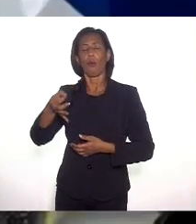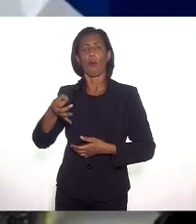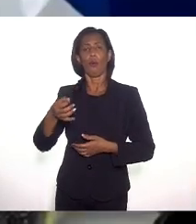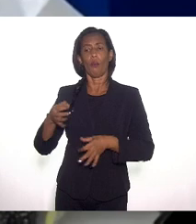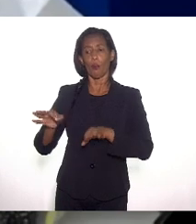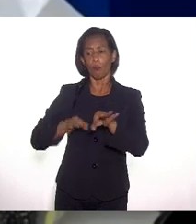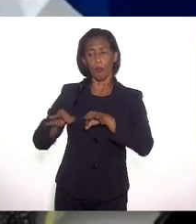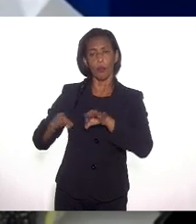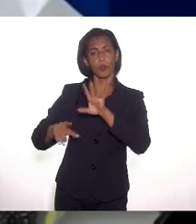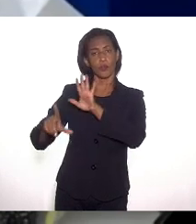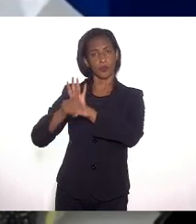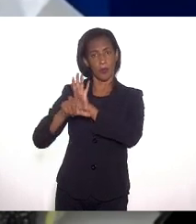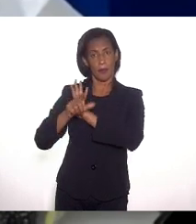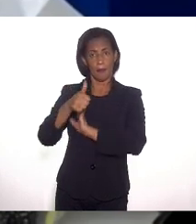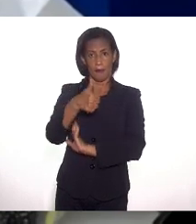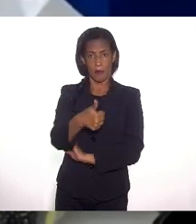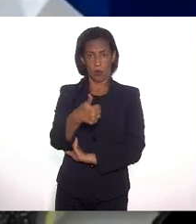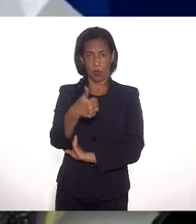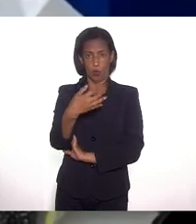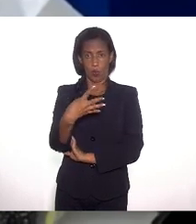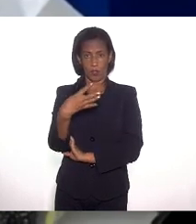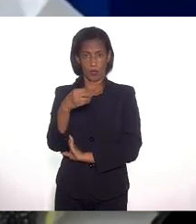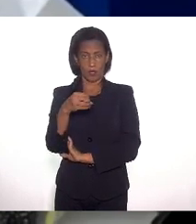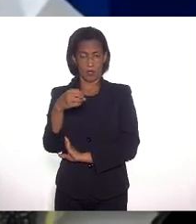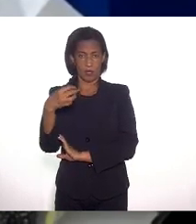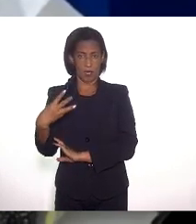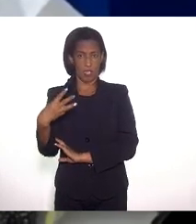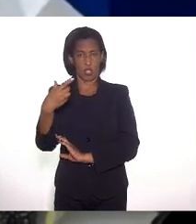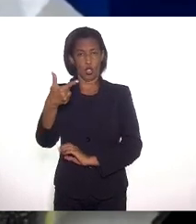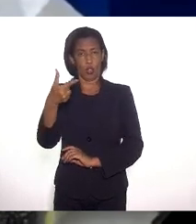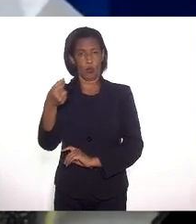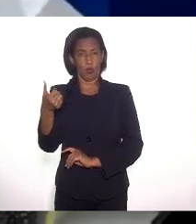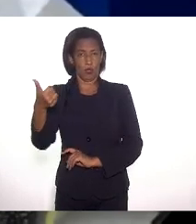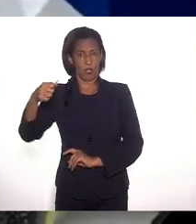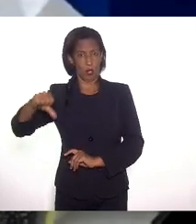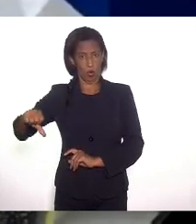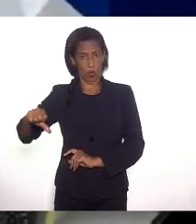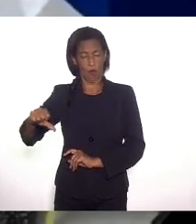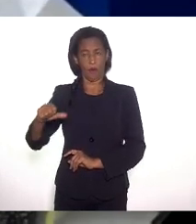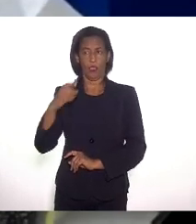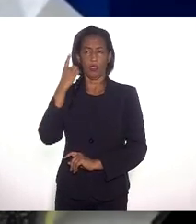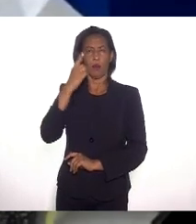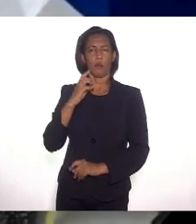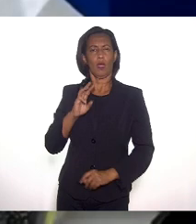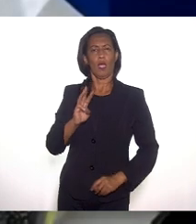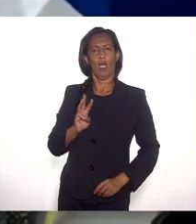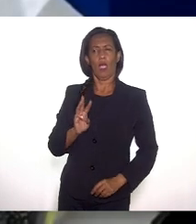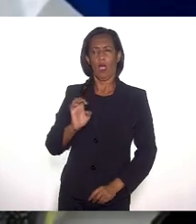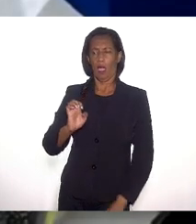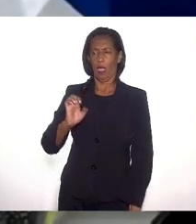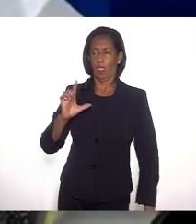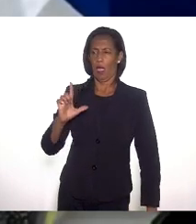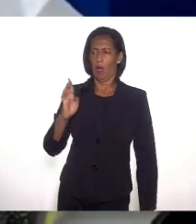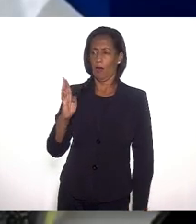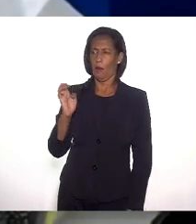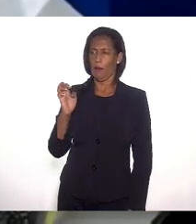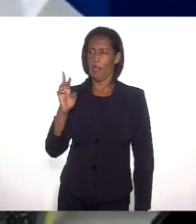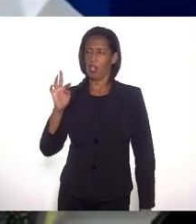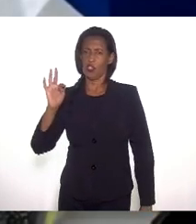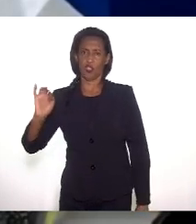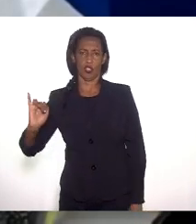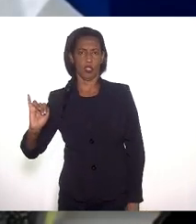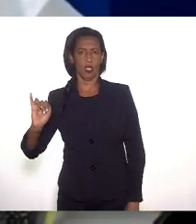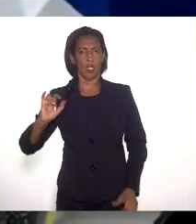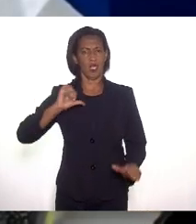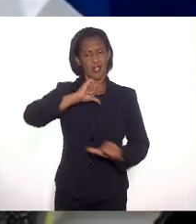lei 1403, de 2019, do deputado Elbert Rezende, ele modifica